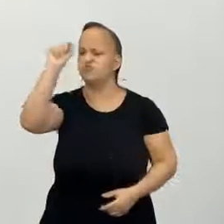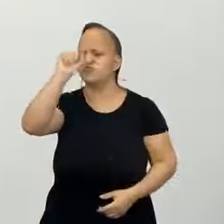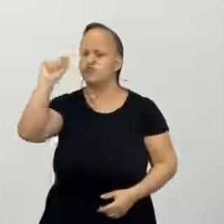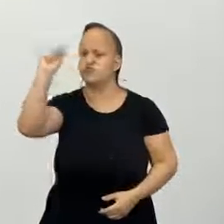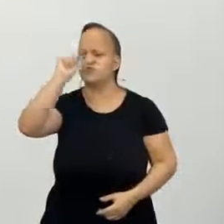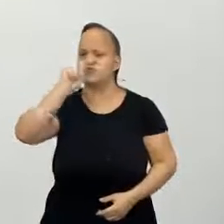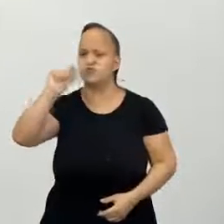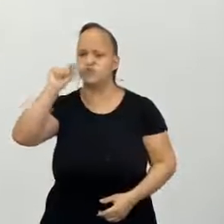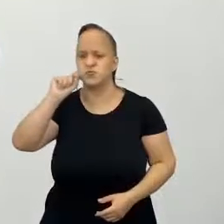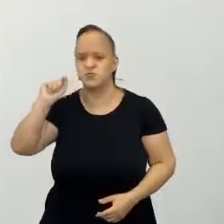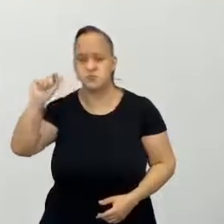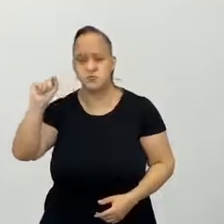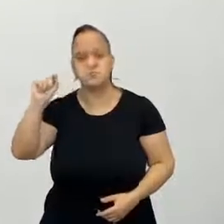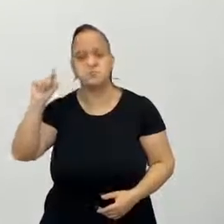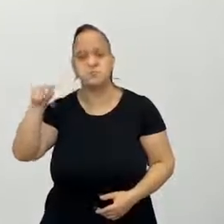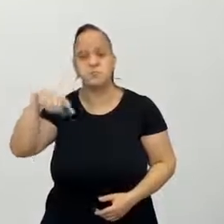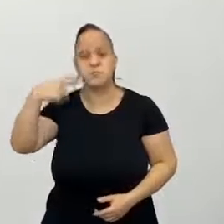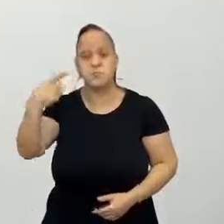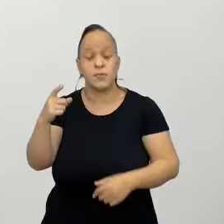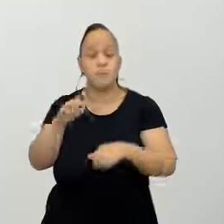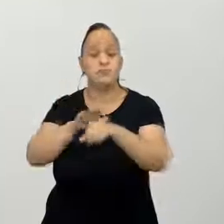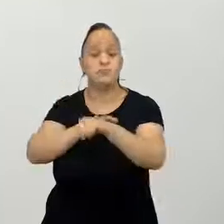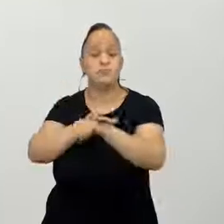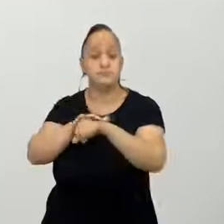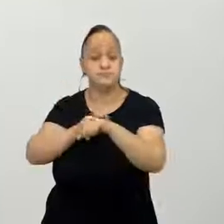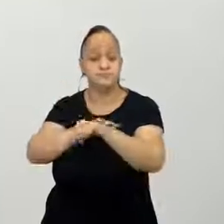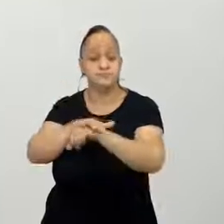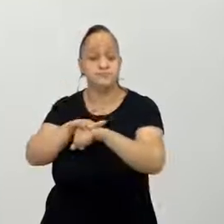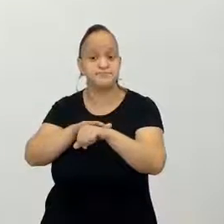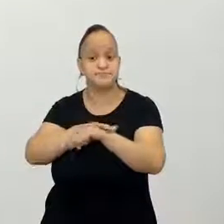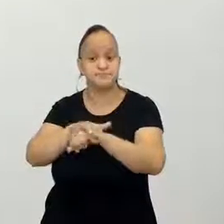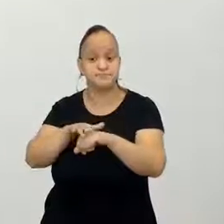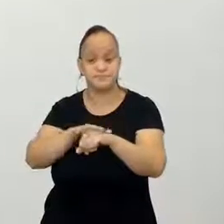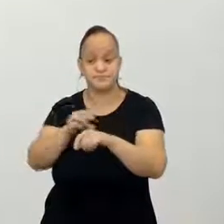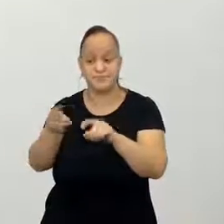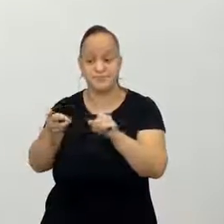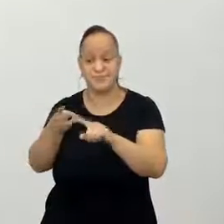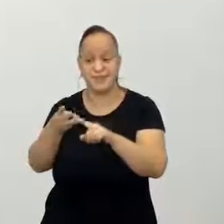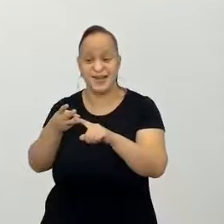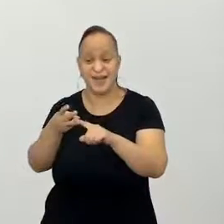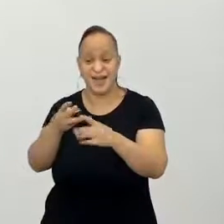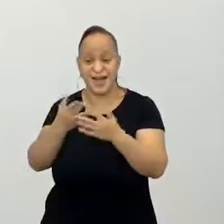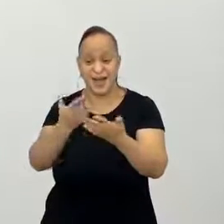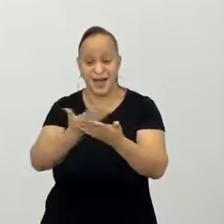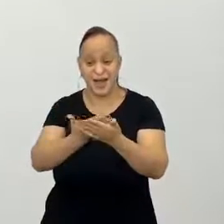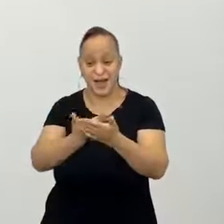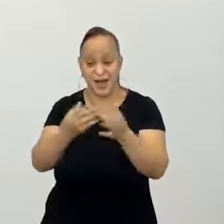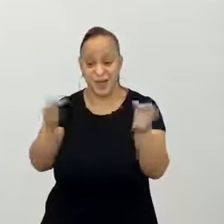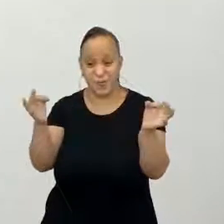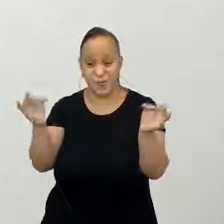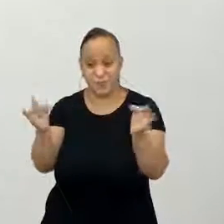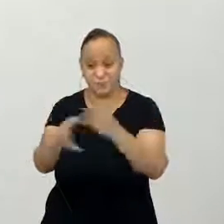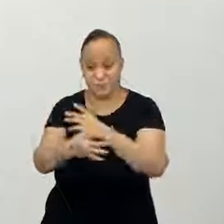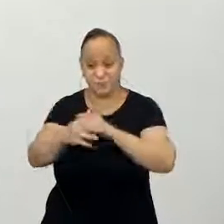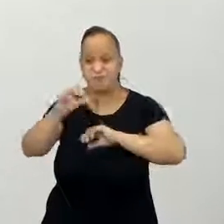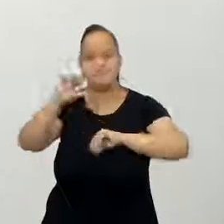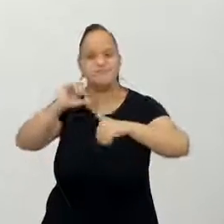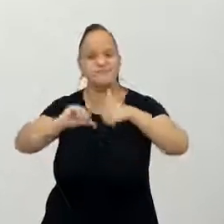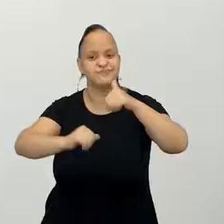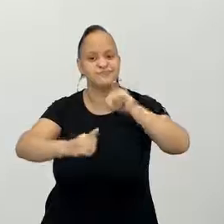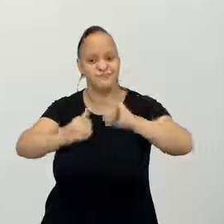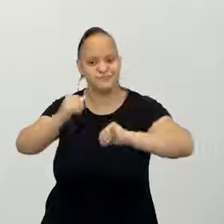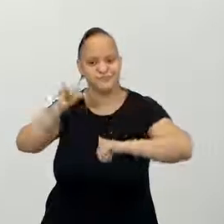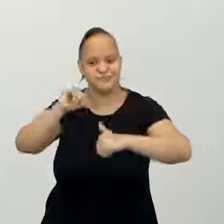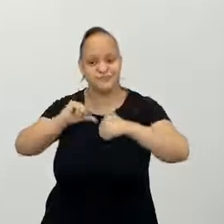que é a habilidade, conversa com ele sobre a habilidade, né, e até o momento do final da aula a gente fazer aquela nossa avaliação, né,